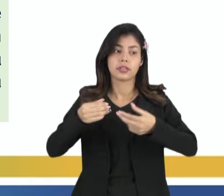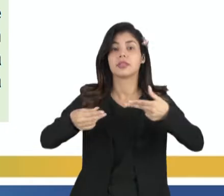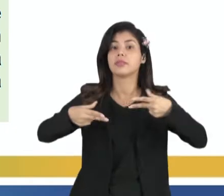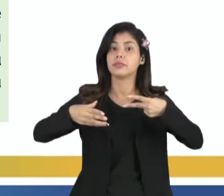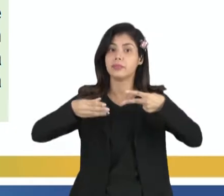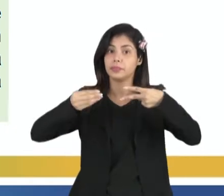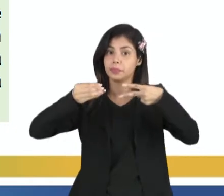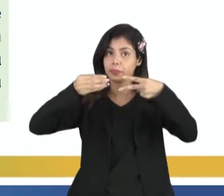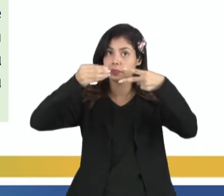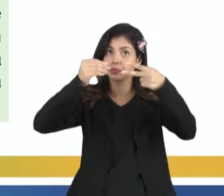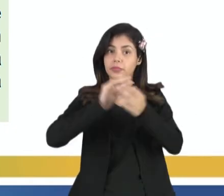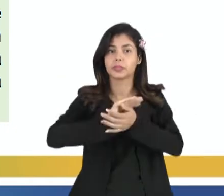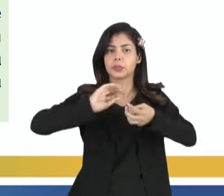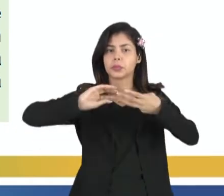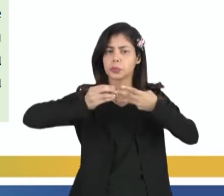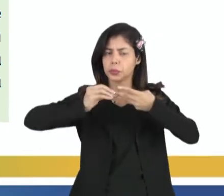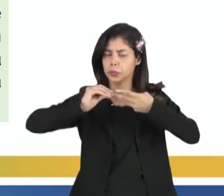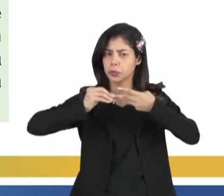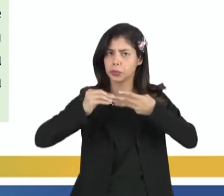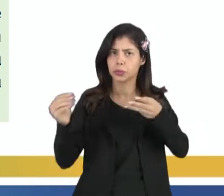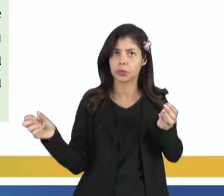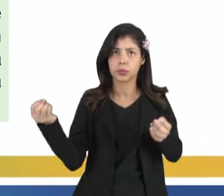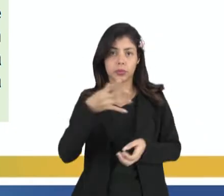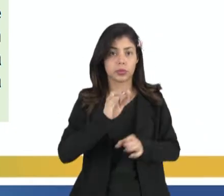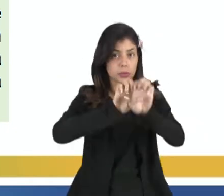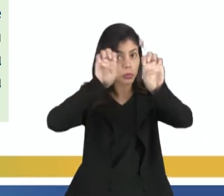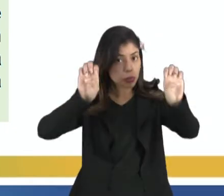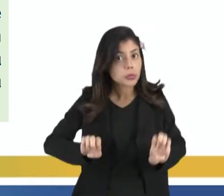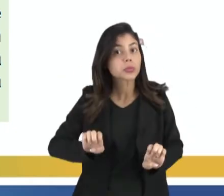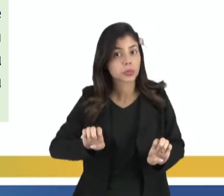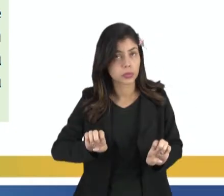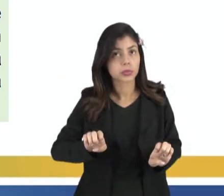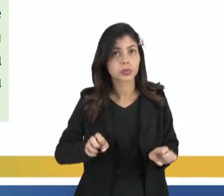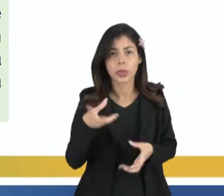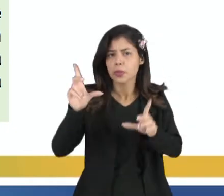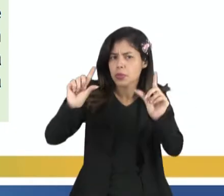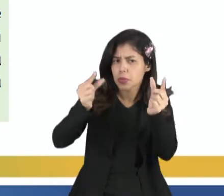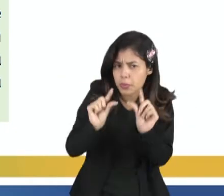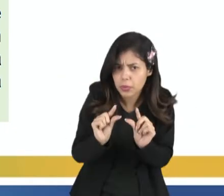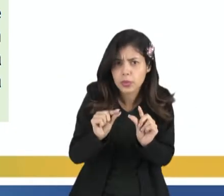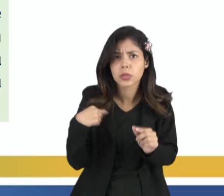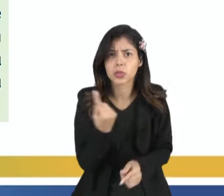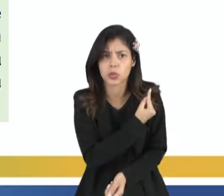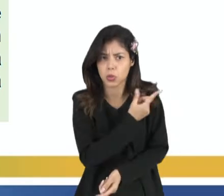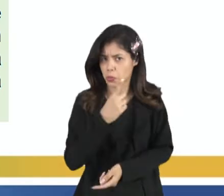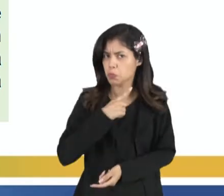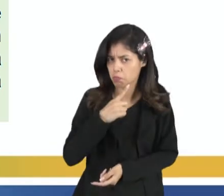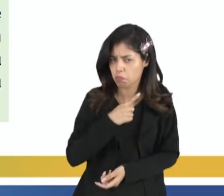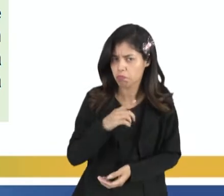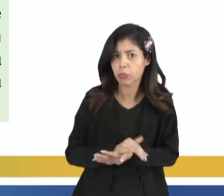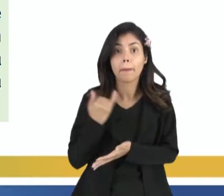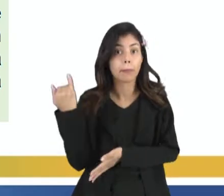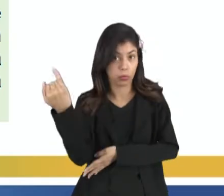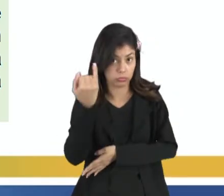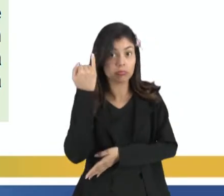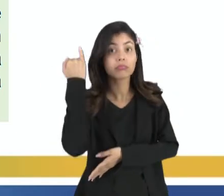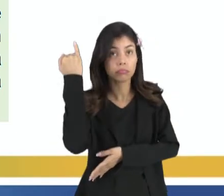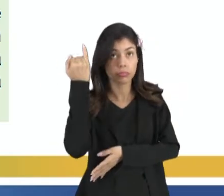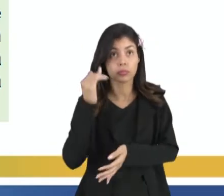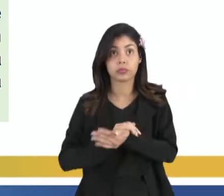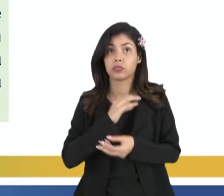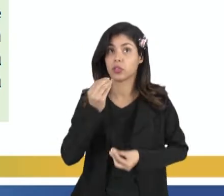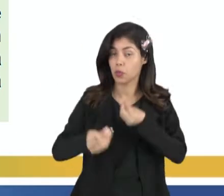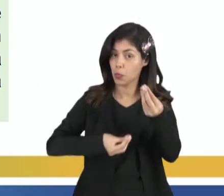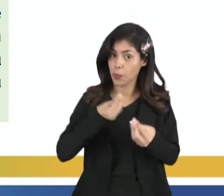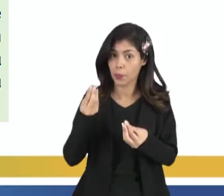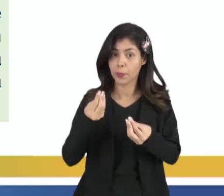ele é formado por células, que são as nossas estruturas, que são as menores que nós temos, mas que são essenciais.